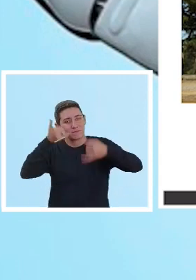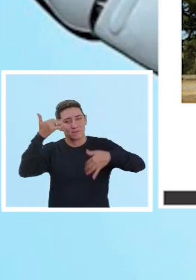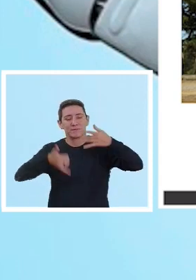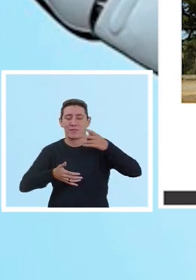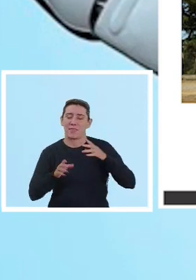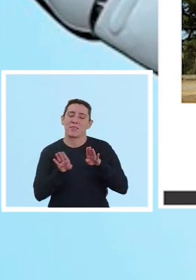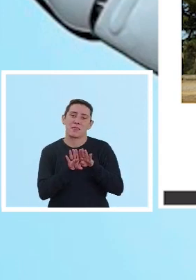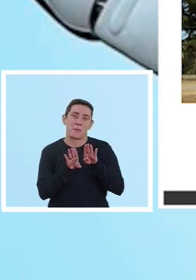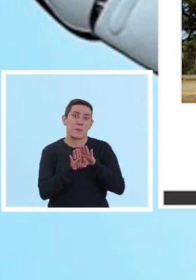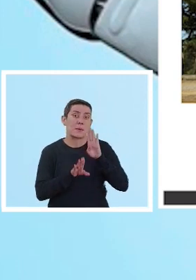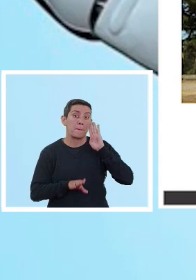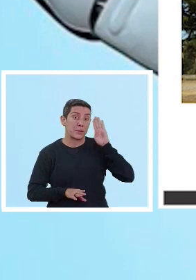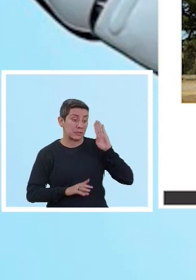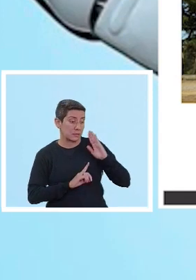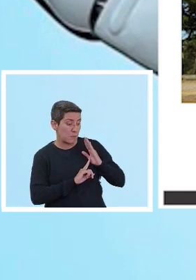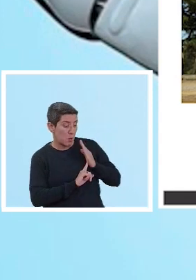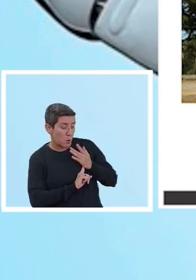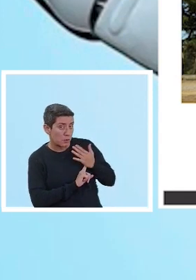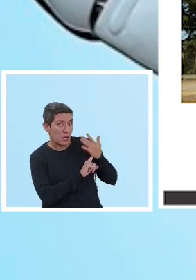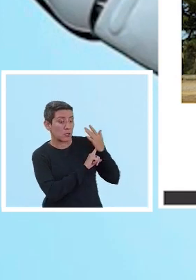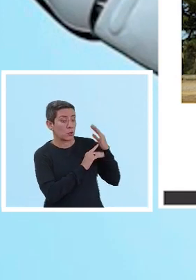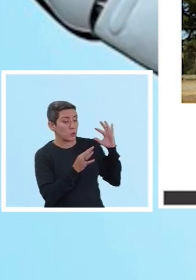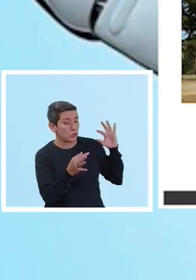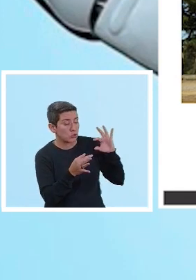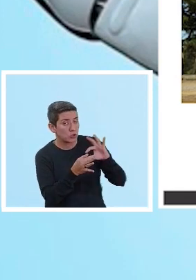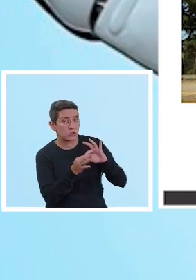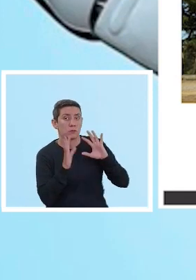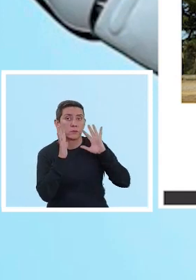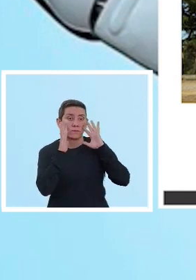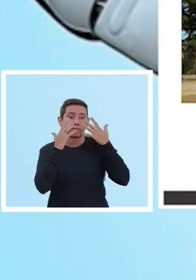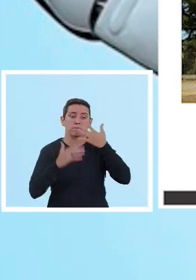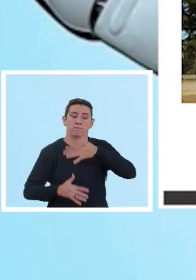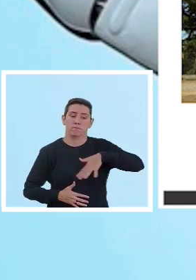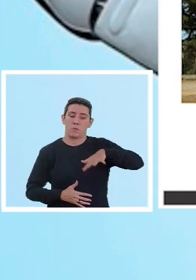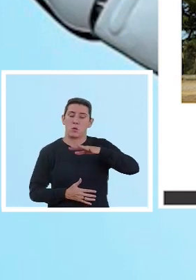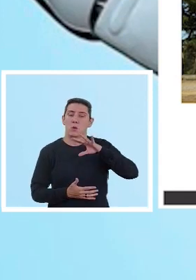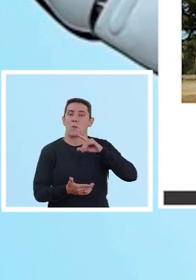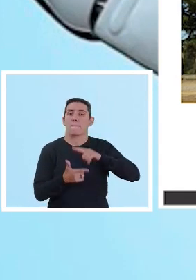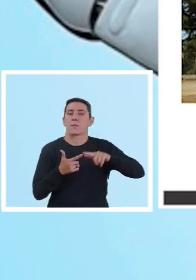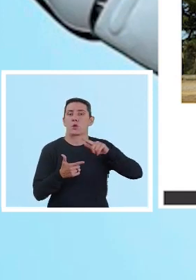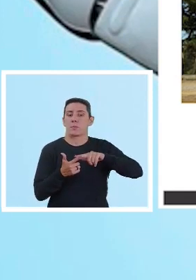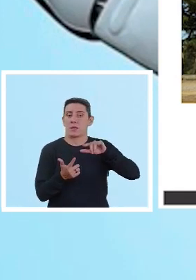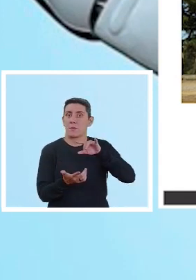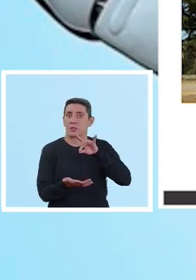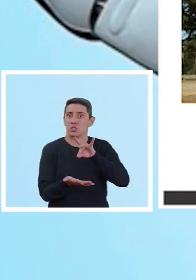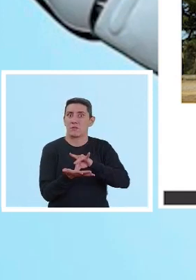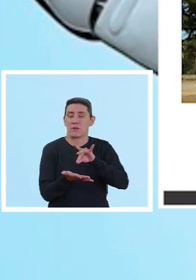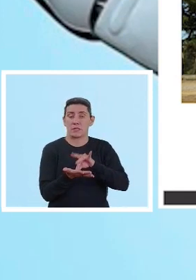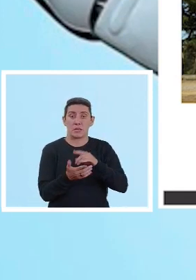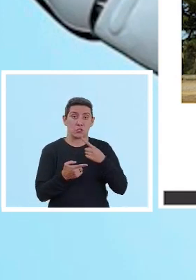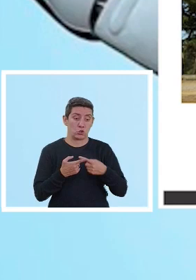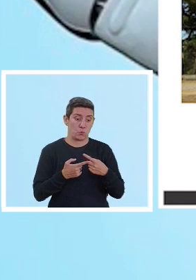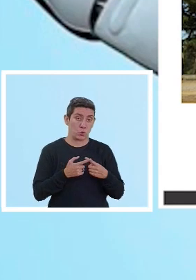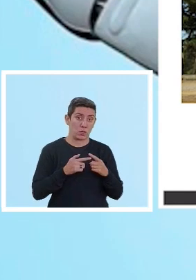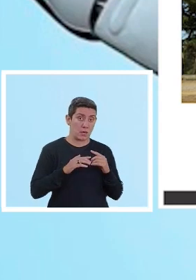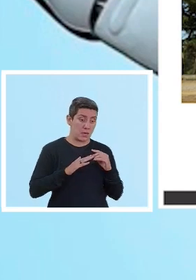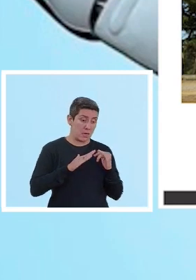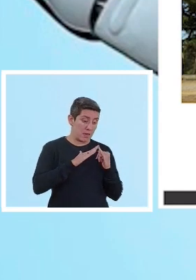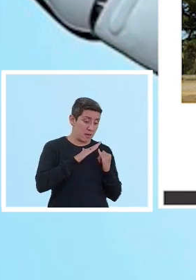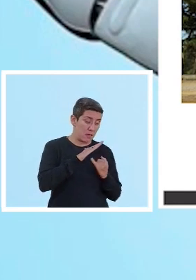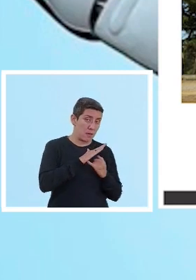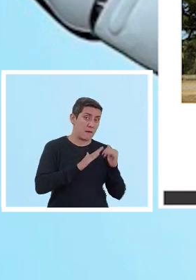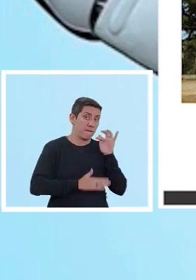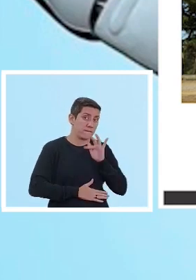envolvendo o tecnologia na solução de problemas reais porque a gente entende que a universidade ela tem muito para